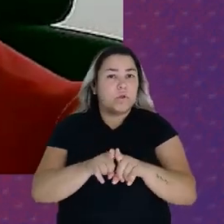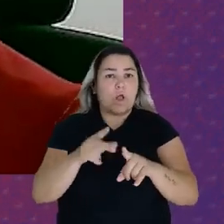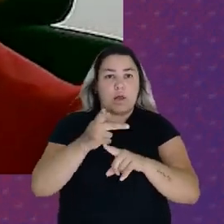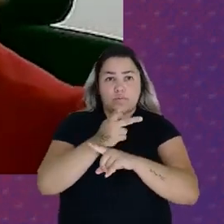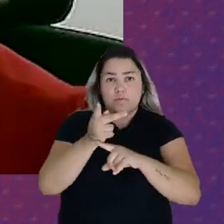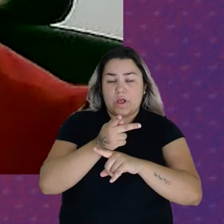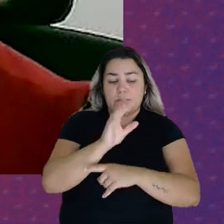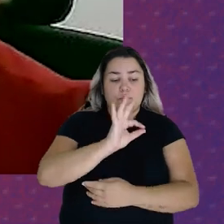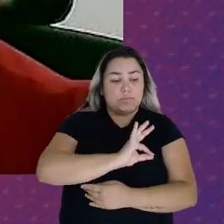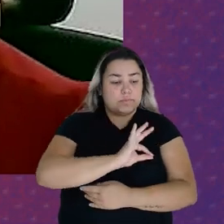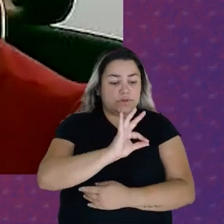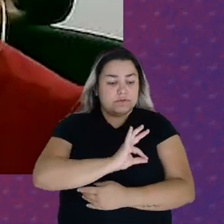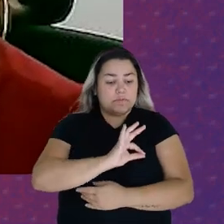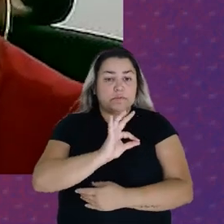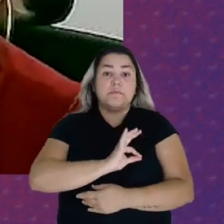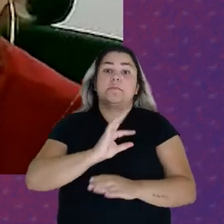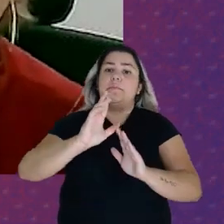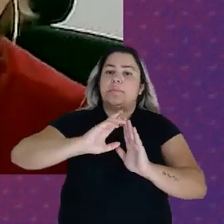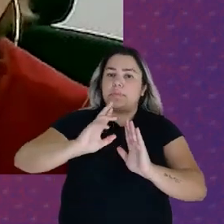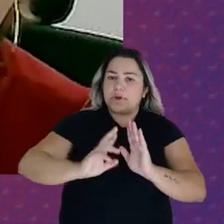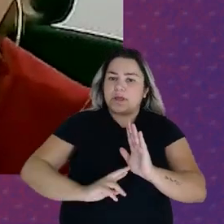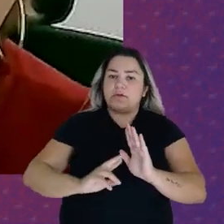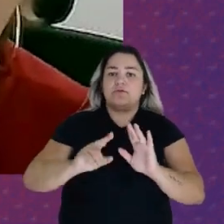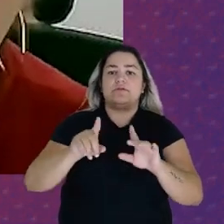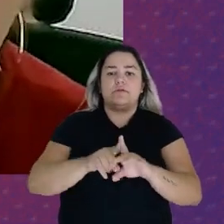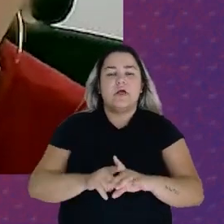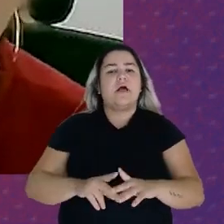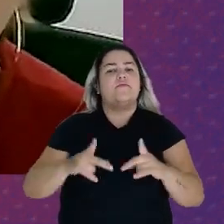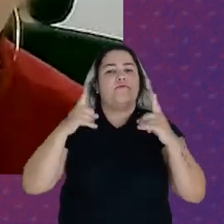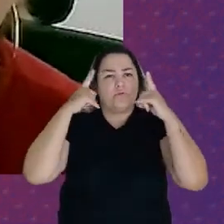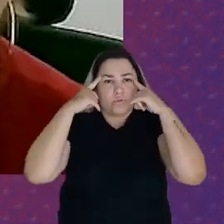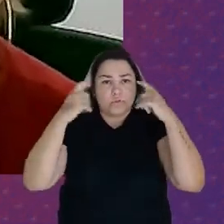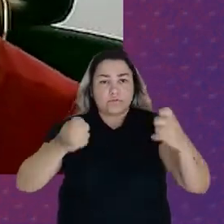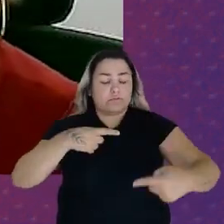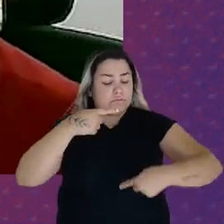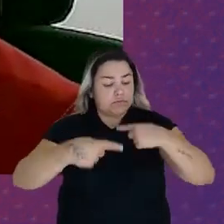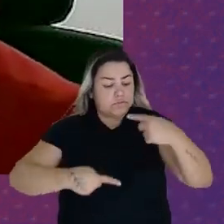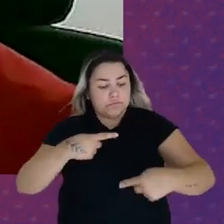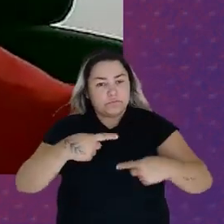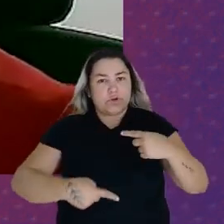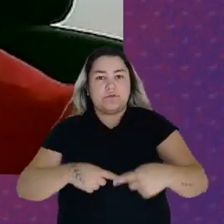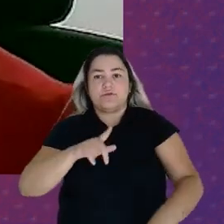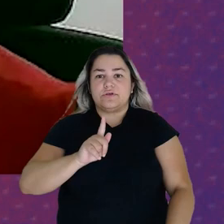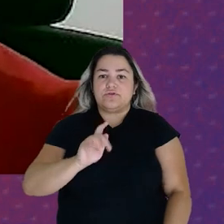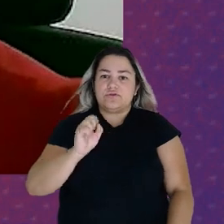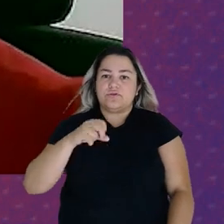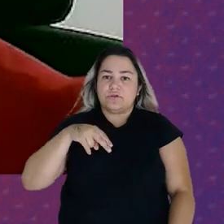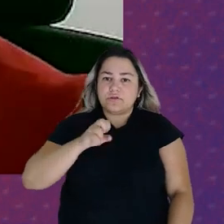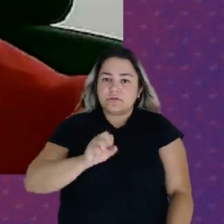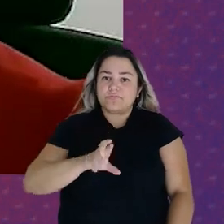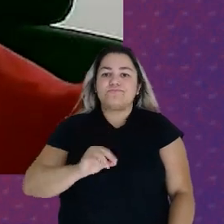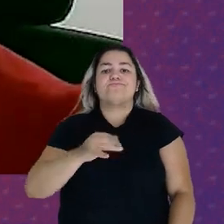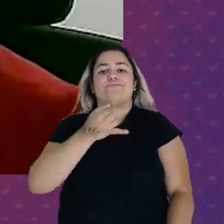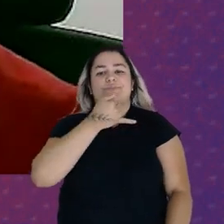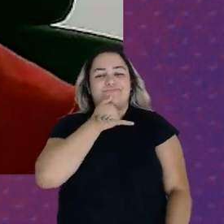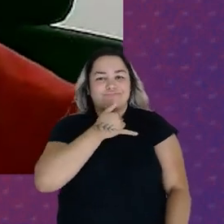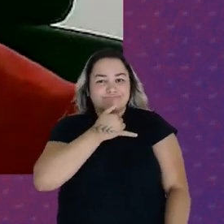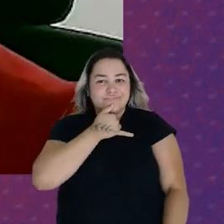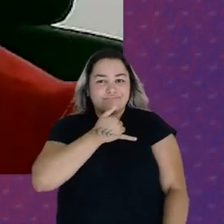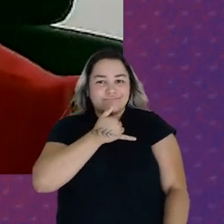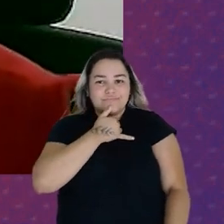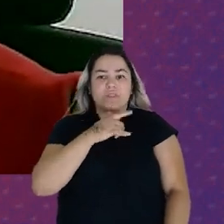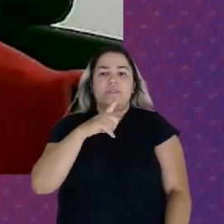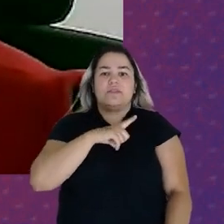para registrar um caso de violência política de gênero, lamentavelmente tem muita